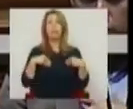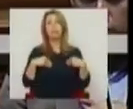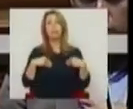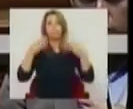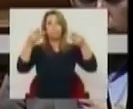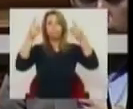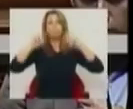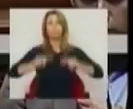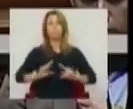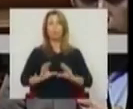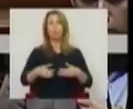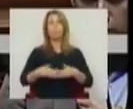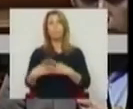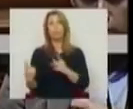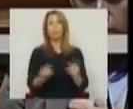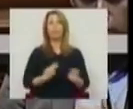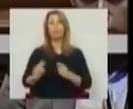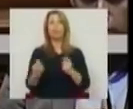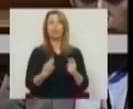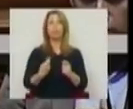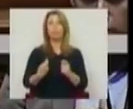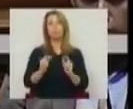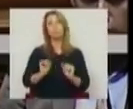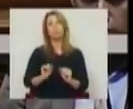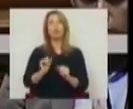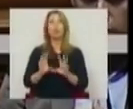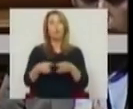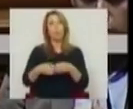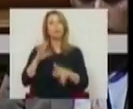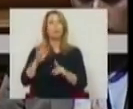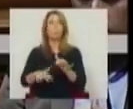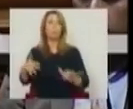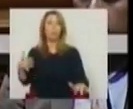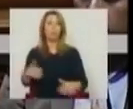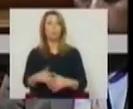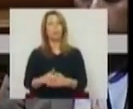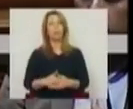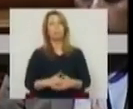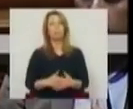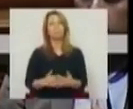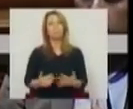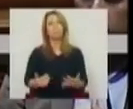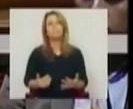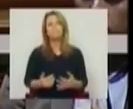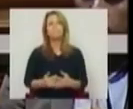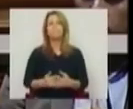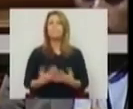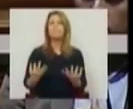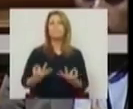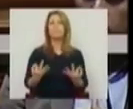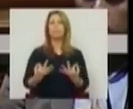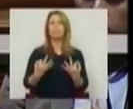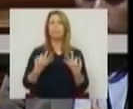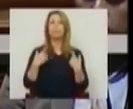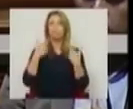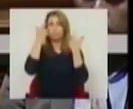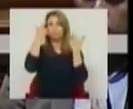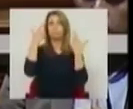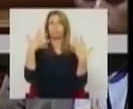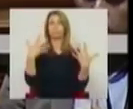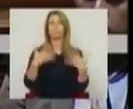Comissão para ser discutido em sede de Comissão Parlamentar. É, de facto, bastante perplexo